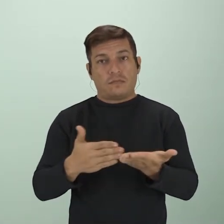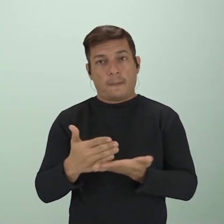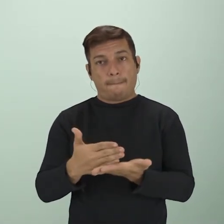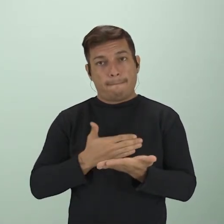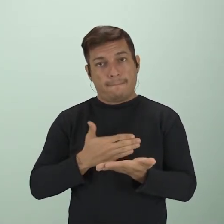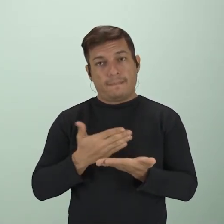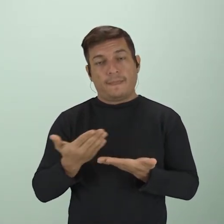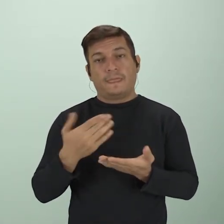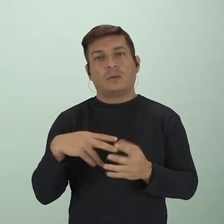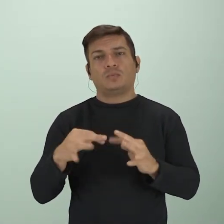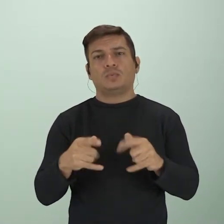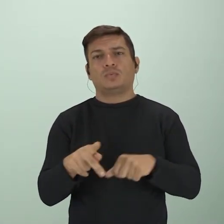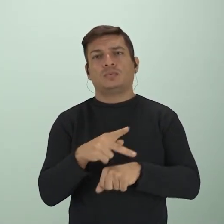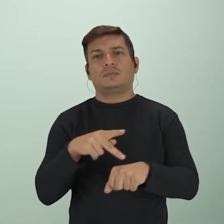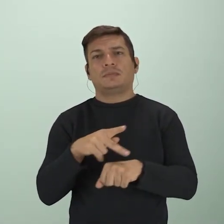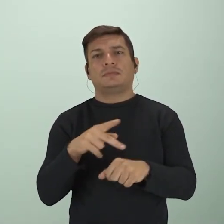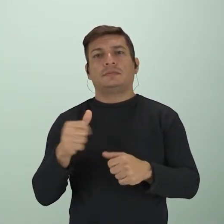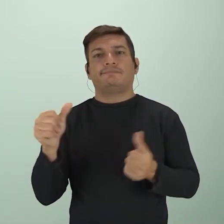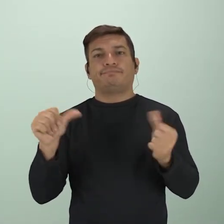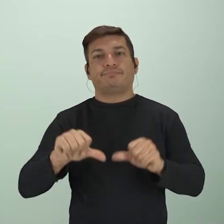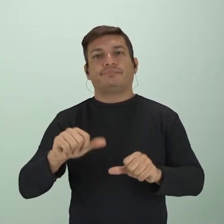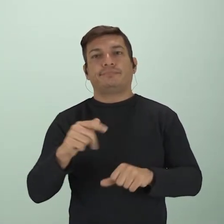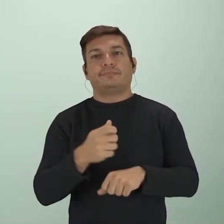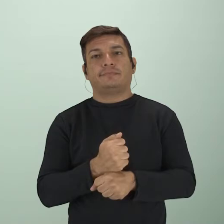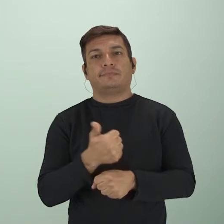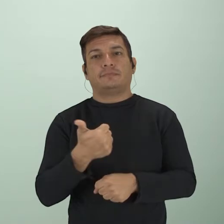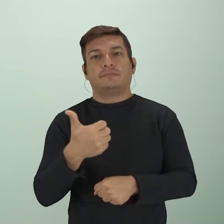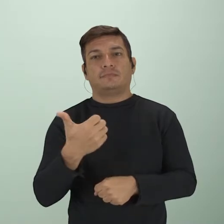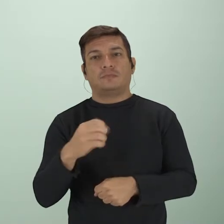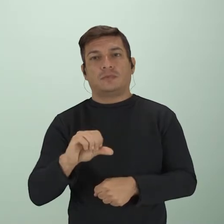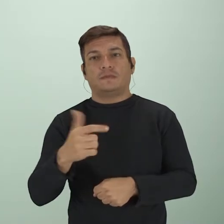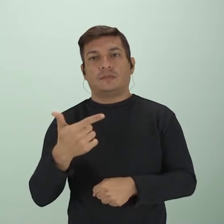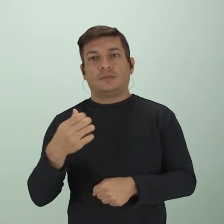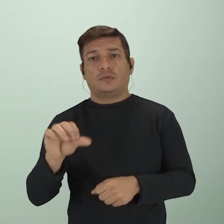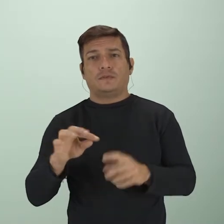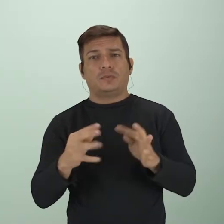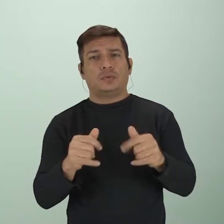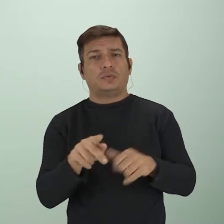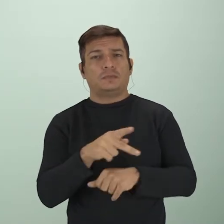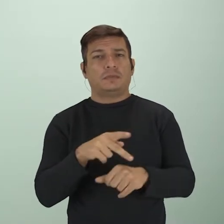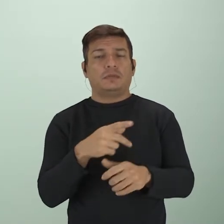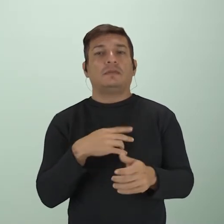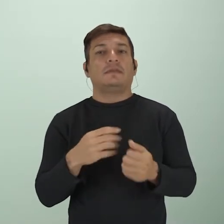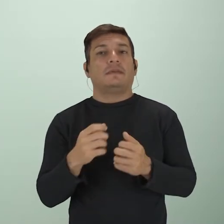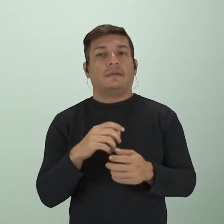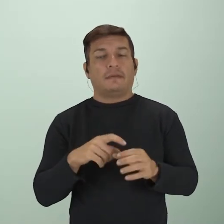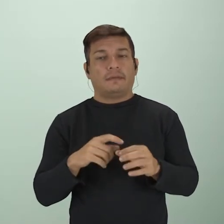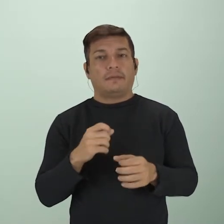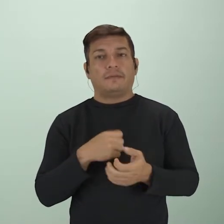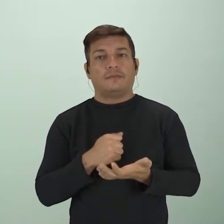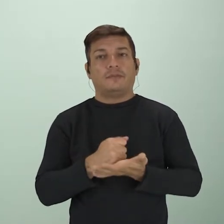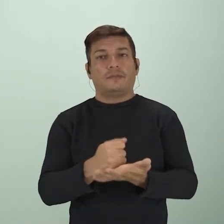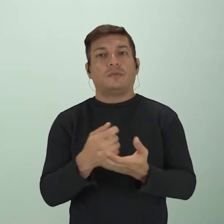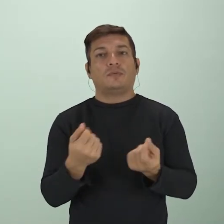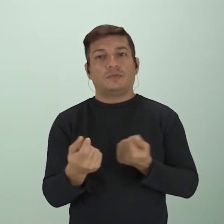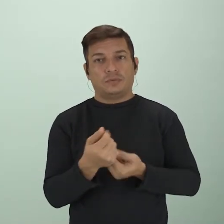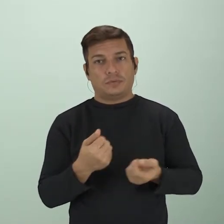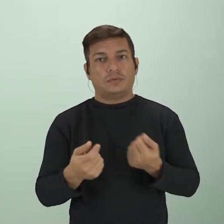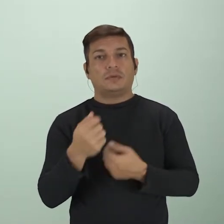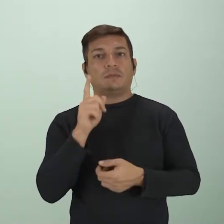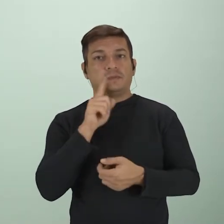Então, e todos os países, com a crise de 1929, todos os países que dependiam economicamente dos Estados Unidos